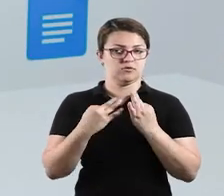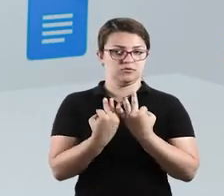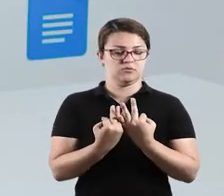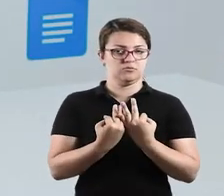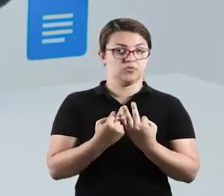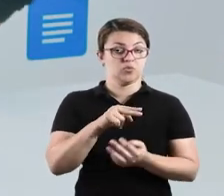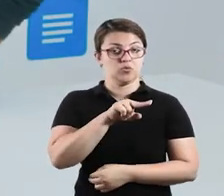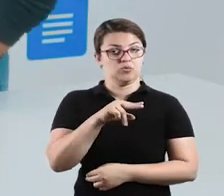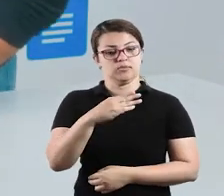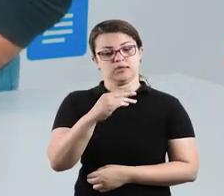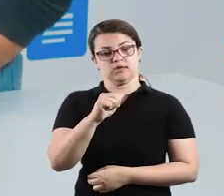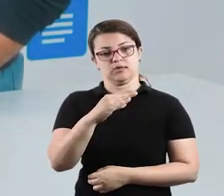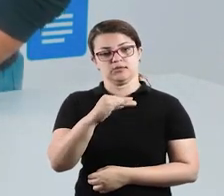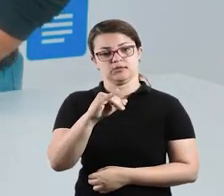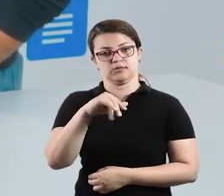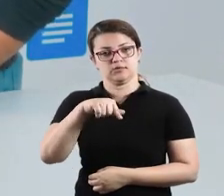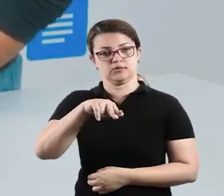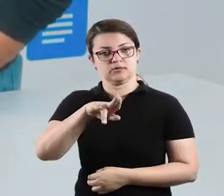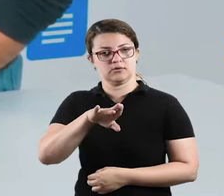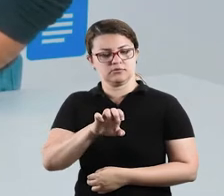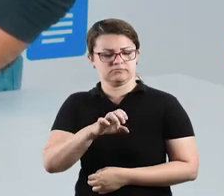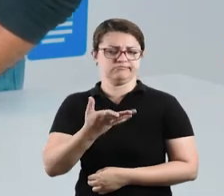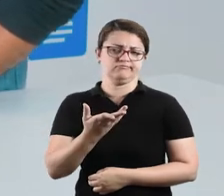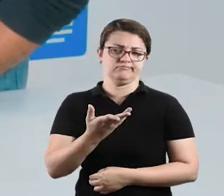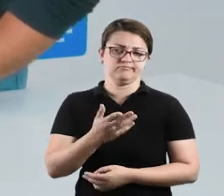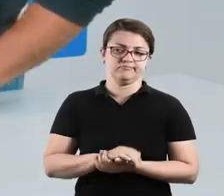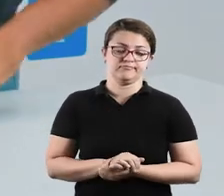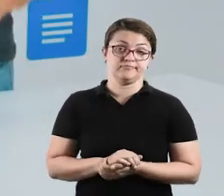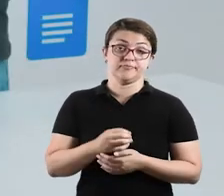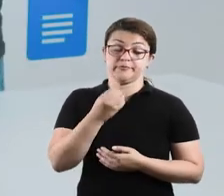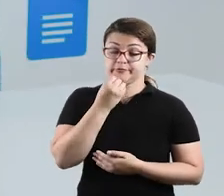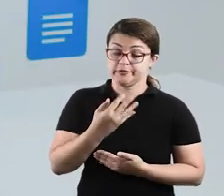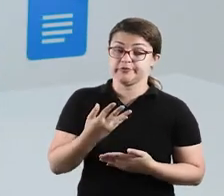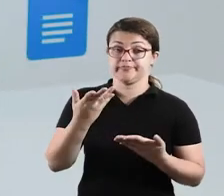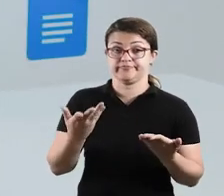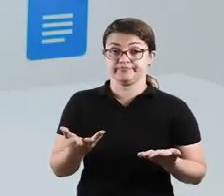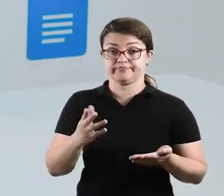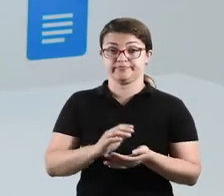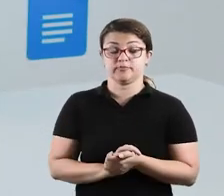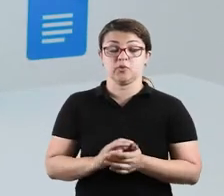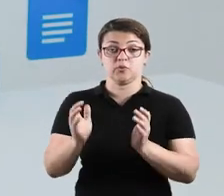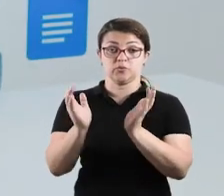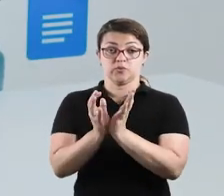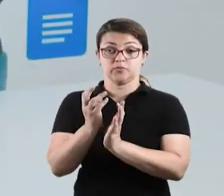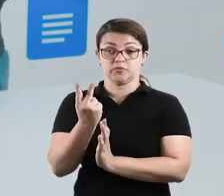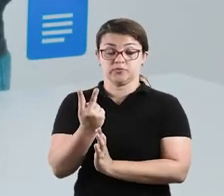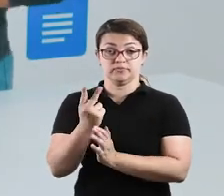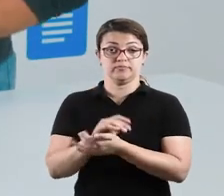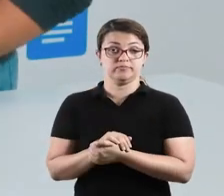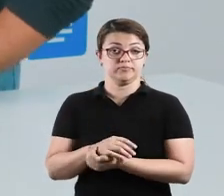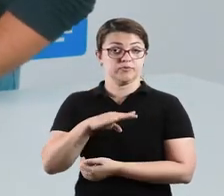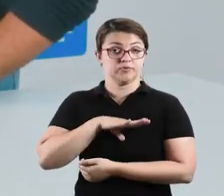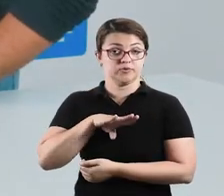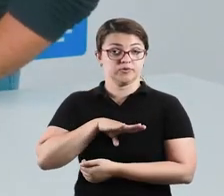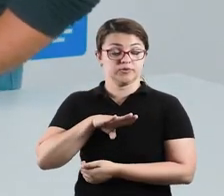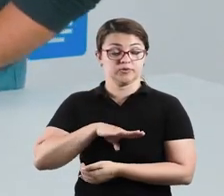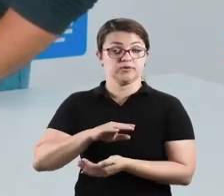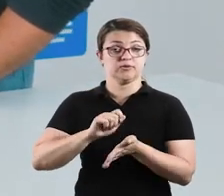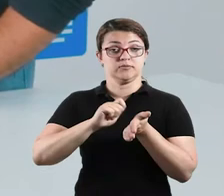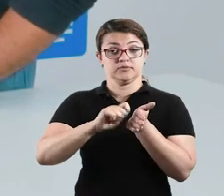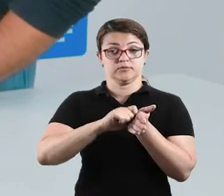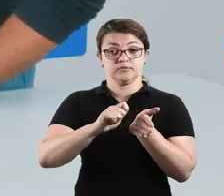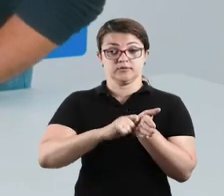é o cacique. Tranquilo? Bom, agora para o pessoal do termo 2, ainda em língua portuguesa,